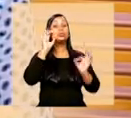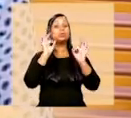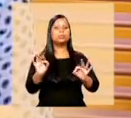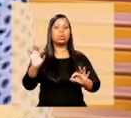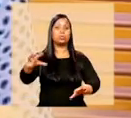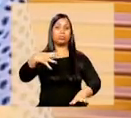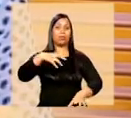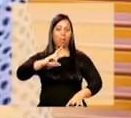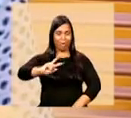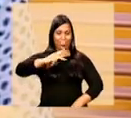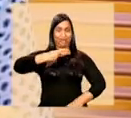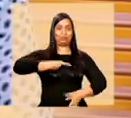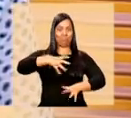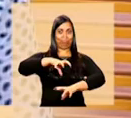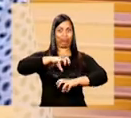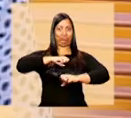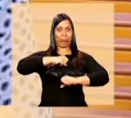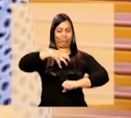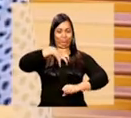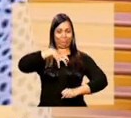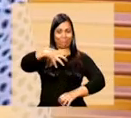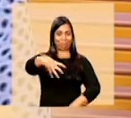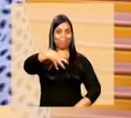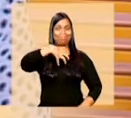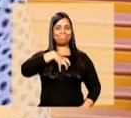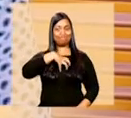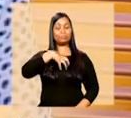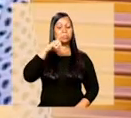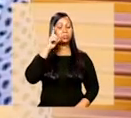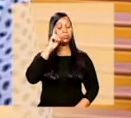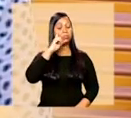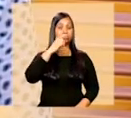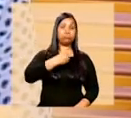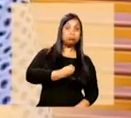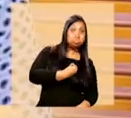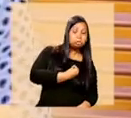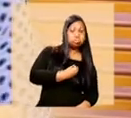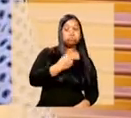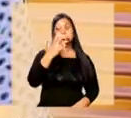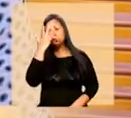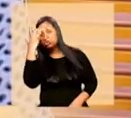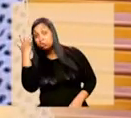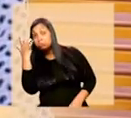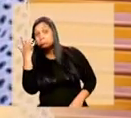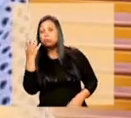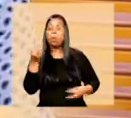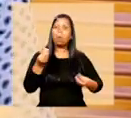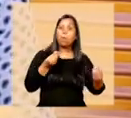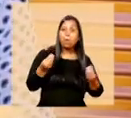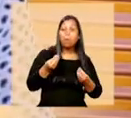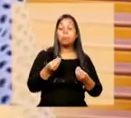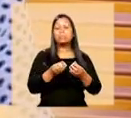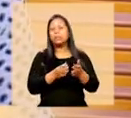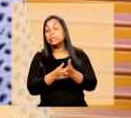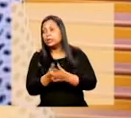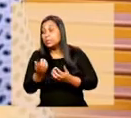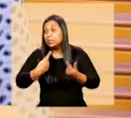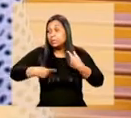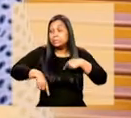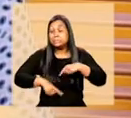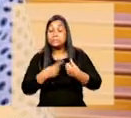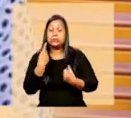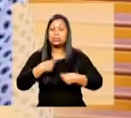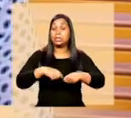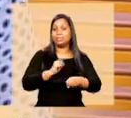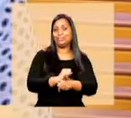da doação, que na verdade você vive um dia após o outro, né? Aquela ansiedade de esperar